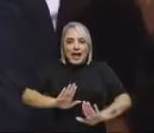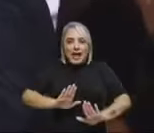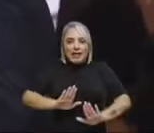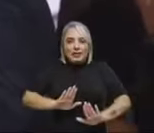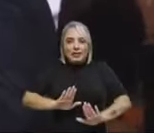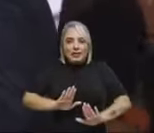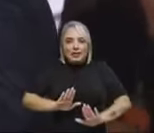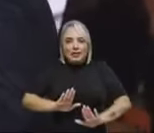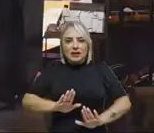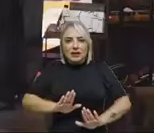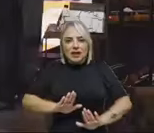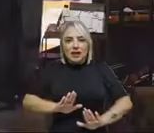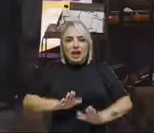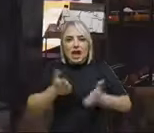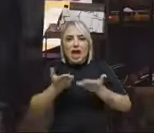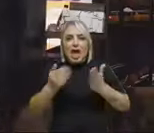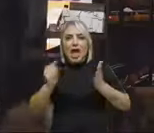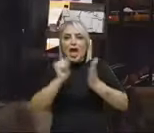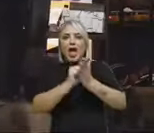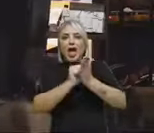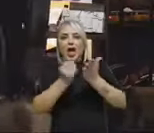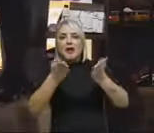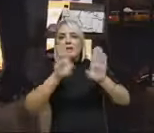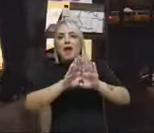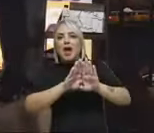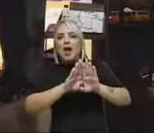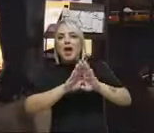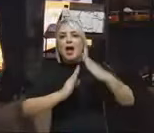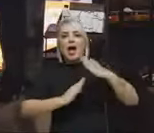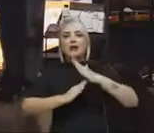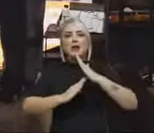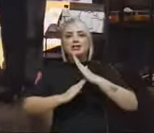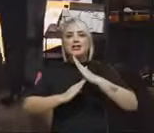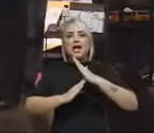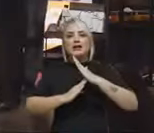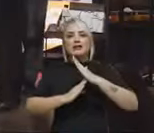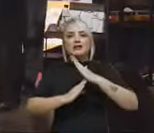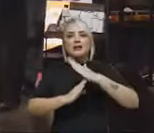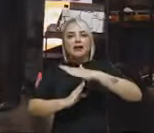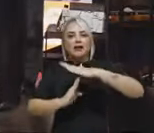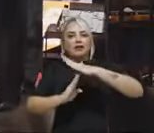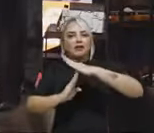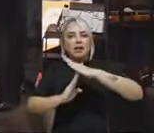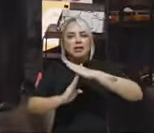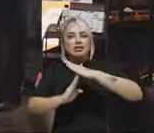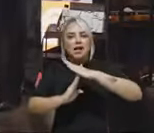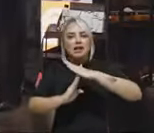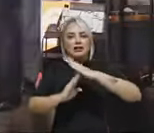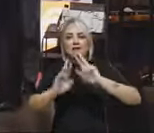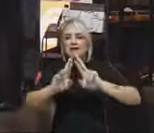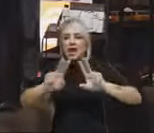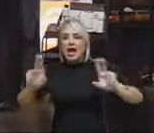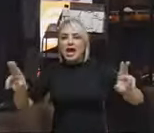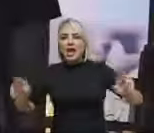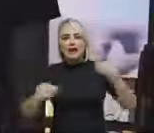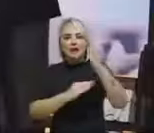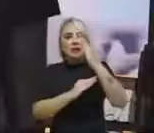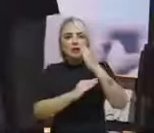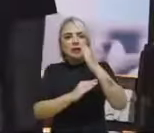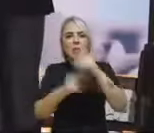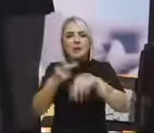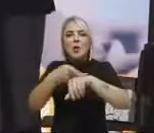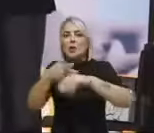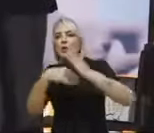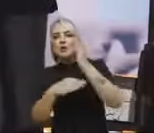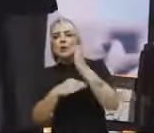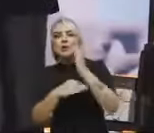uma embaixada, são tantas as embaixadas dignas de nós podermos bater a porta, e vá para uma embaixada. Aí vem